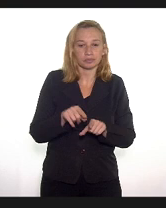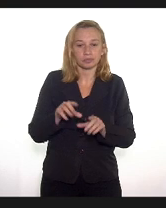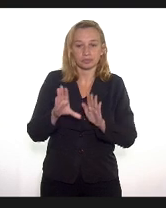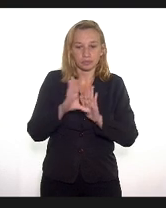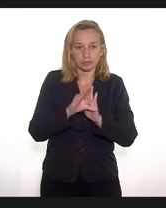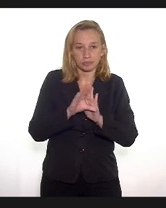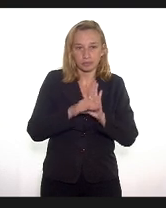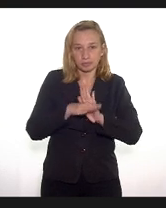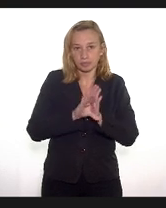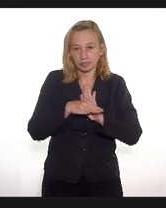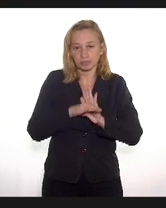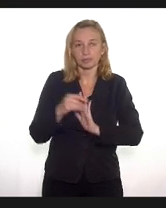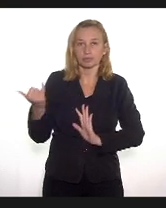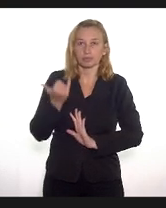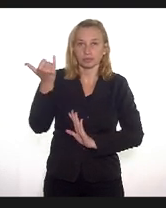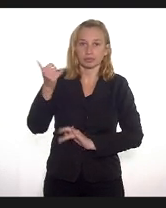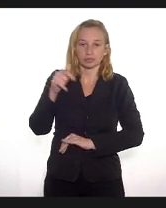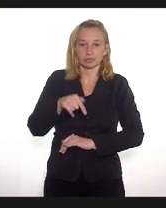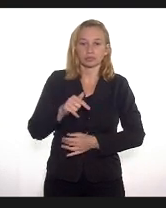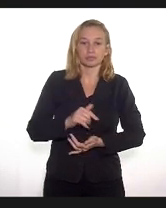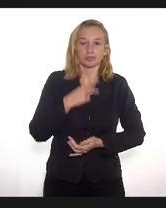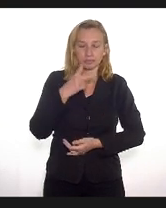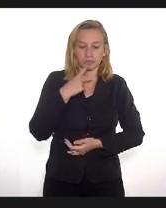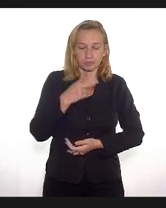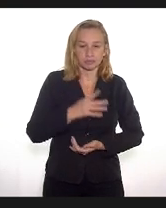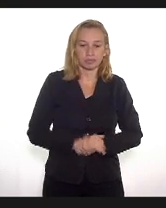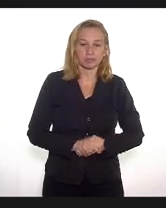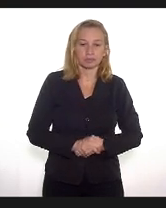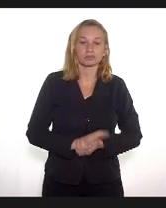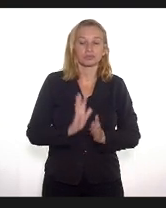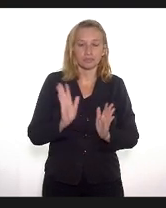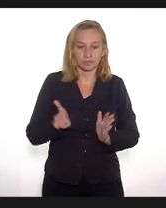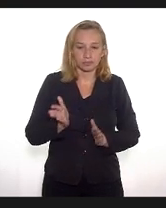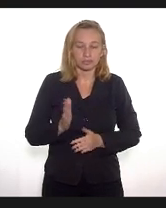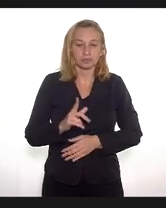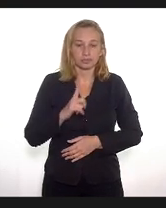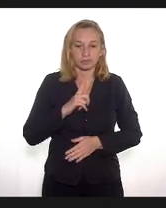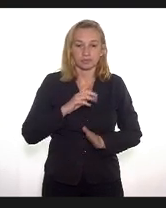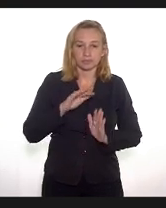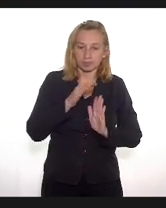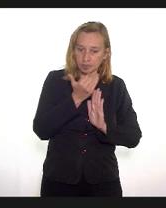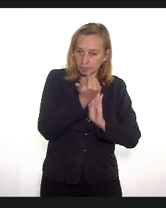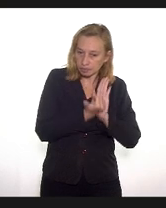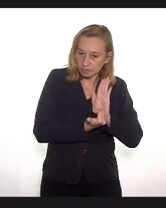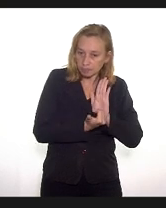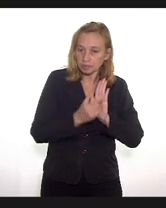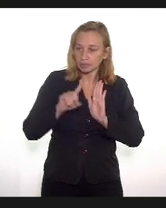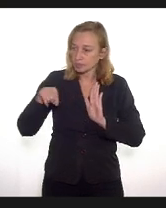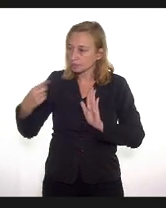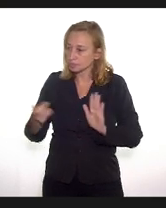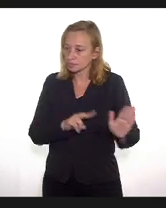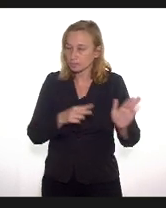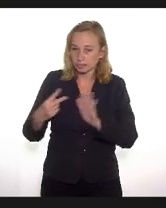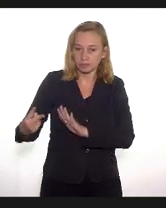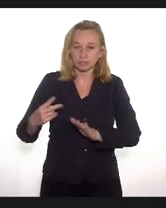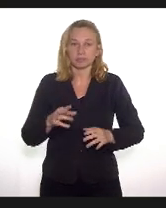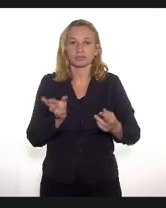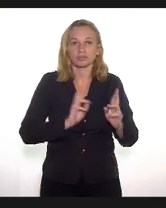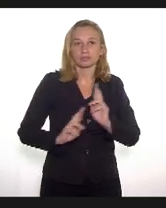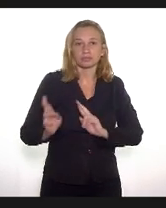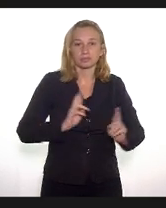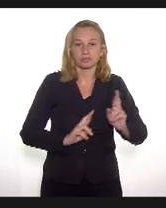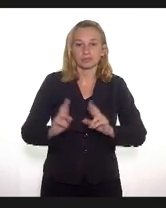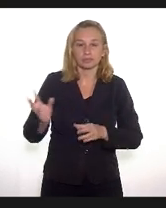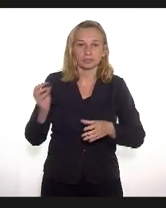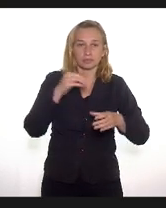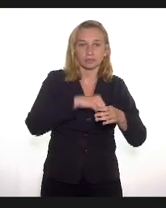interessantíssimo dito aqui, e que a gente, inclusive, tem uma agenda na próxima semana, é com relação à